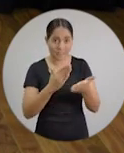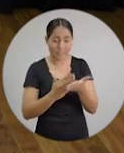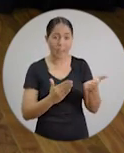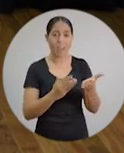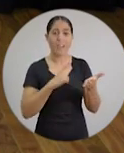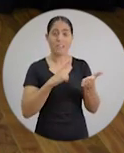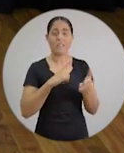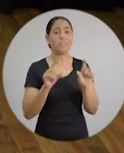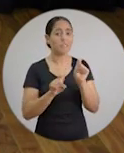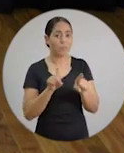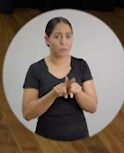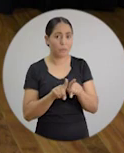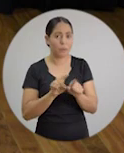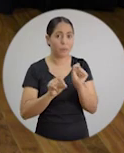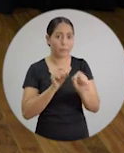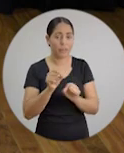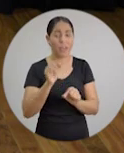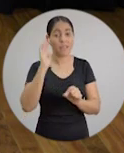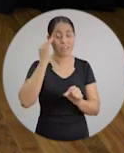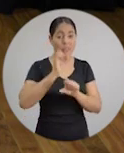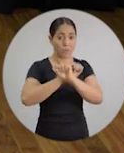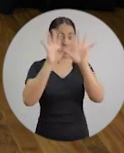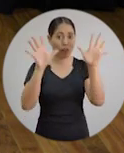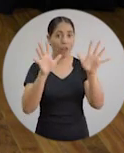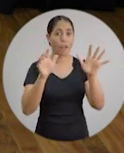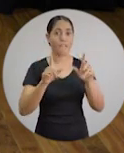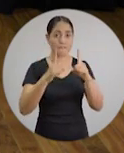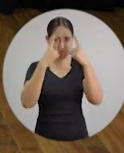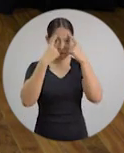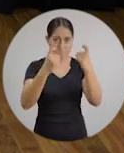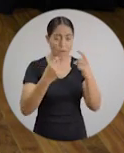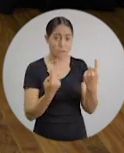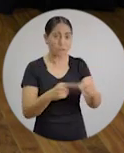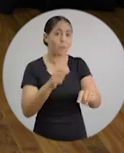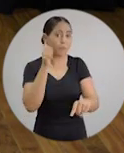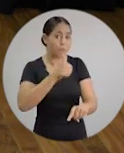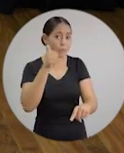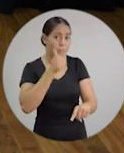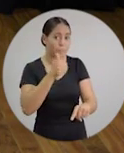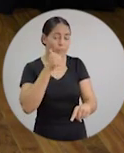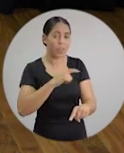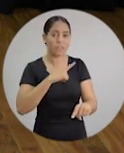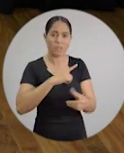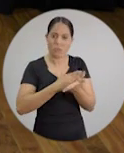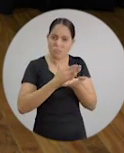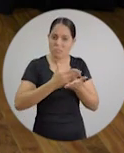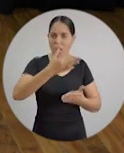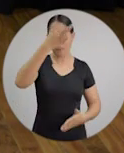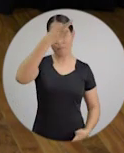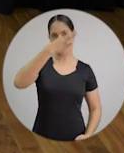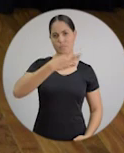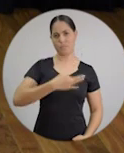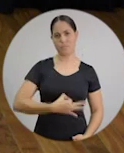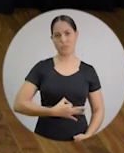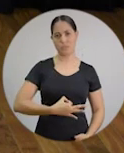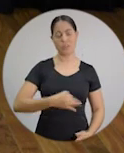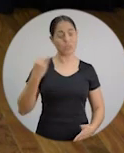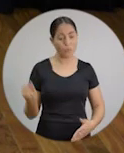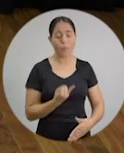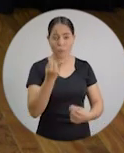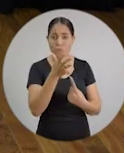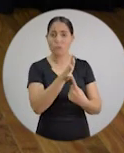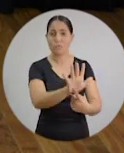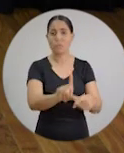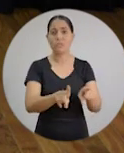que de fato houve, né, ali a violência contra a mulher, ensejando a inidoneidade. Então, é importante destacar isso também para que não